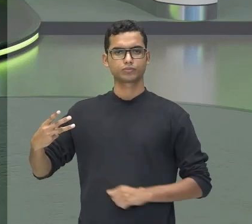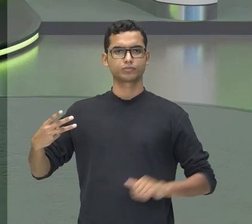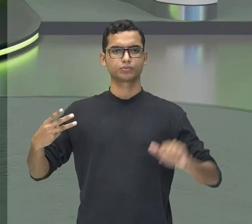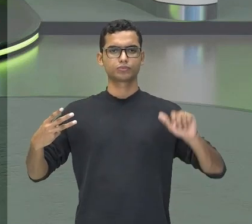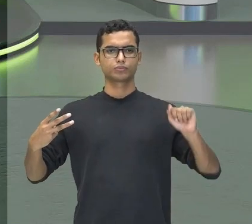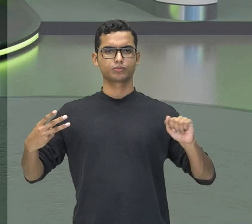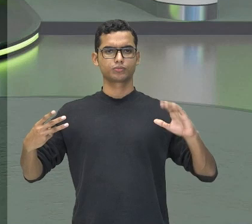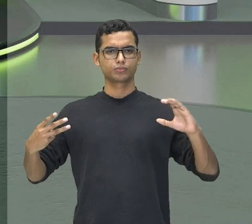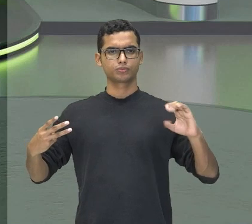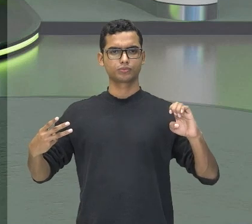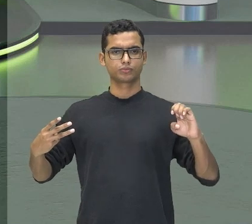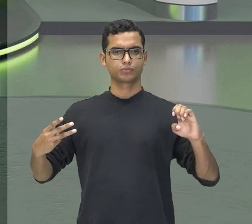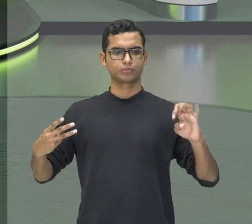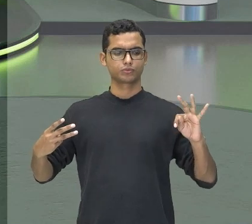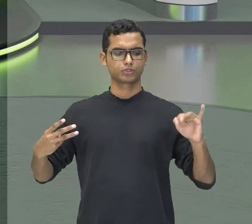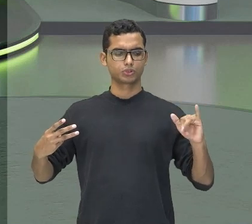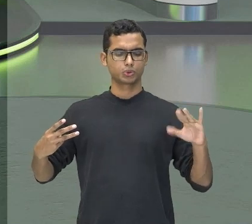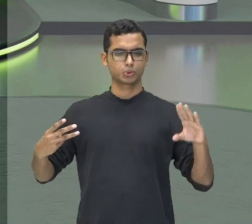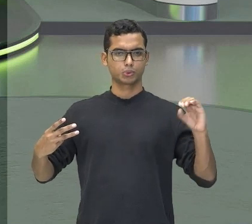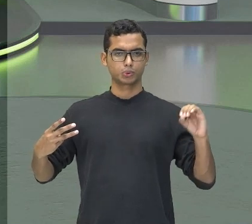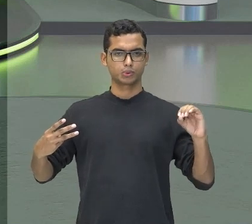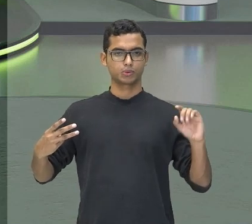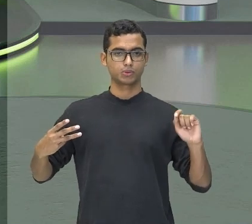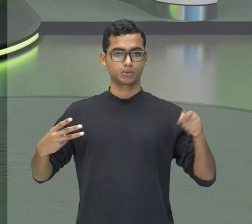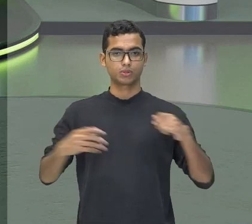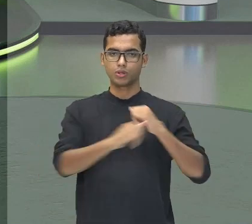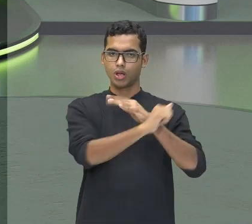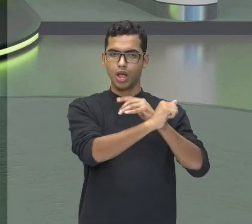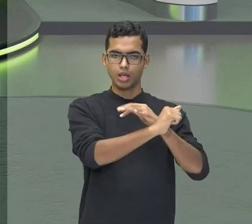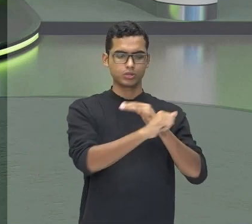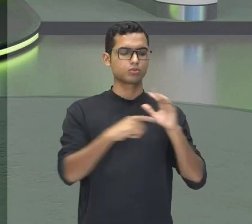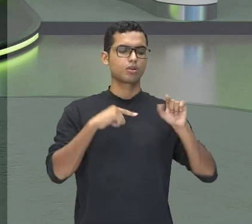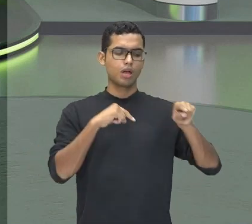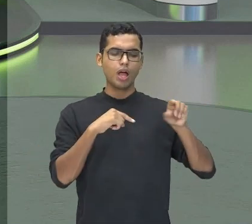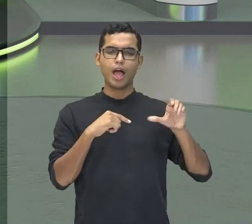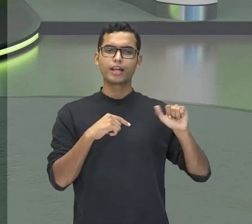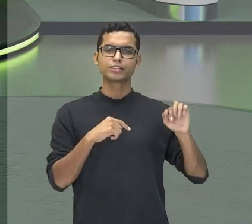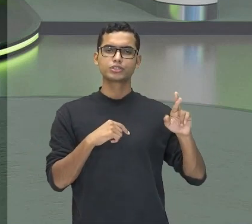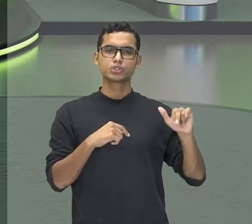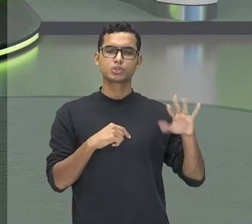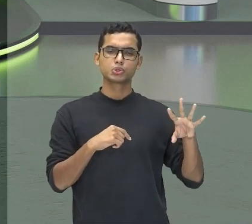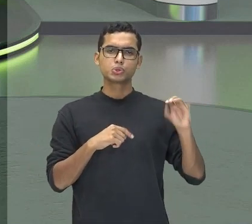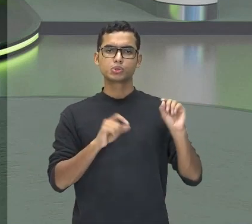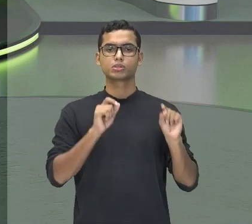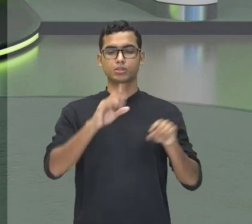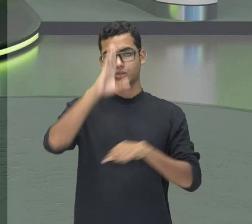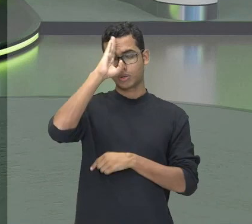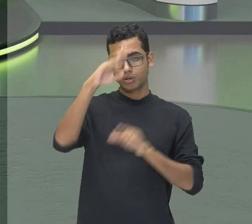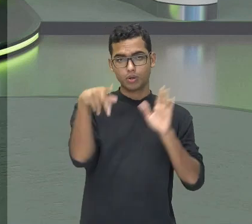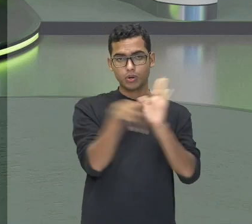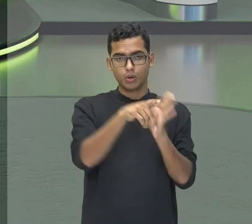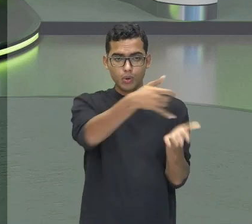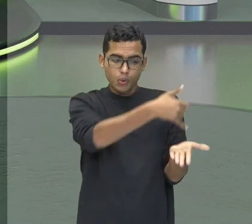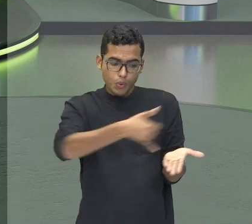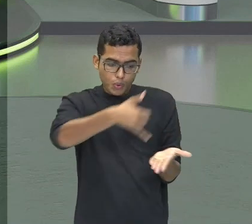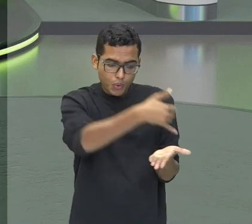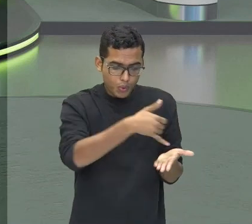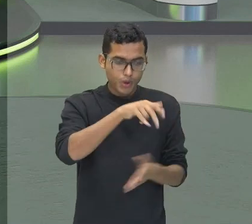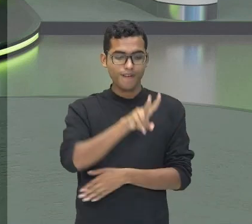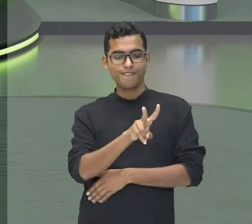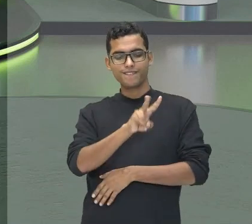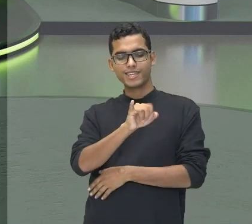ele é um dos componentes principal do vinagre. Além